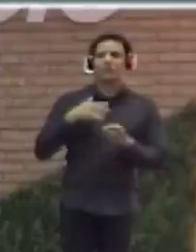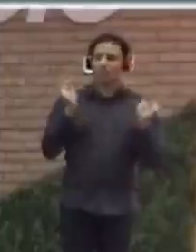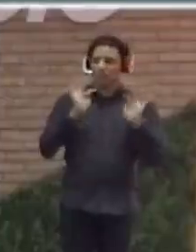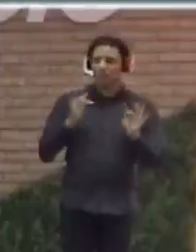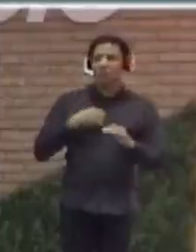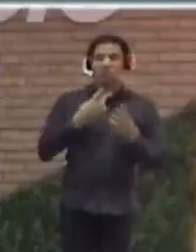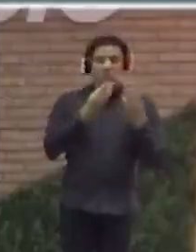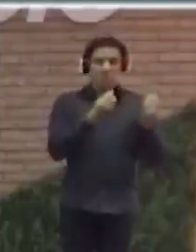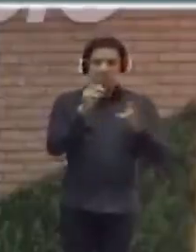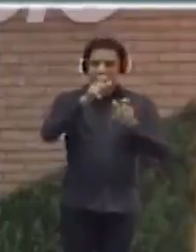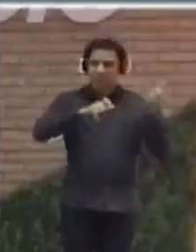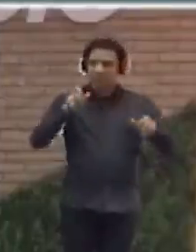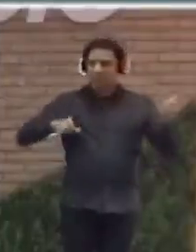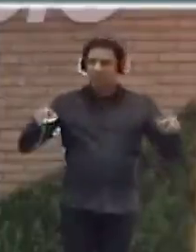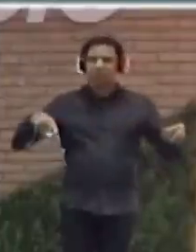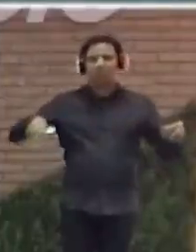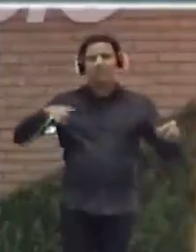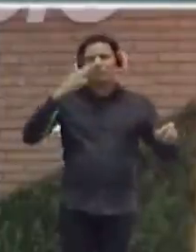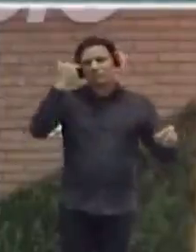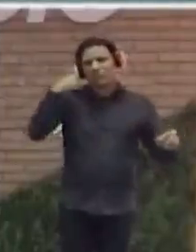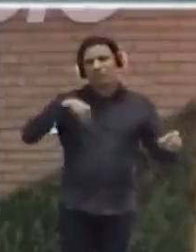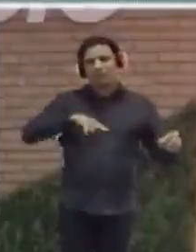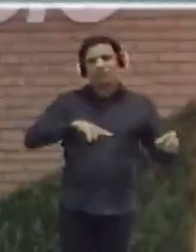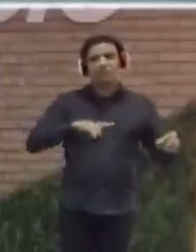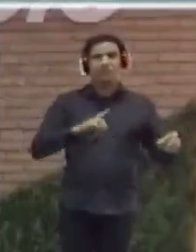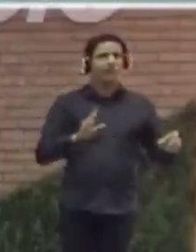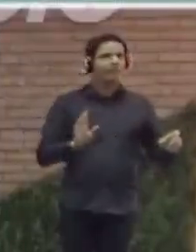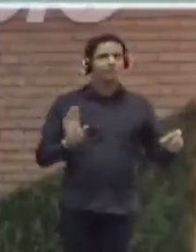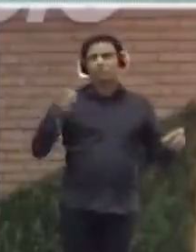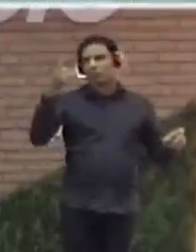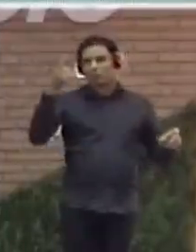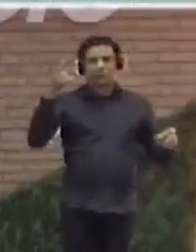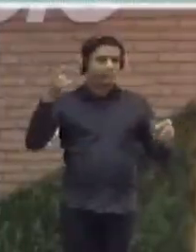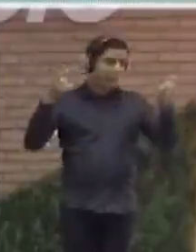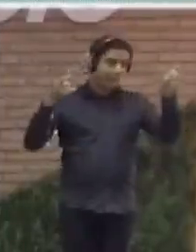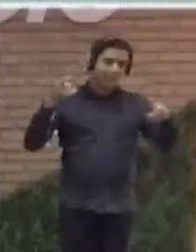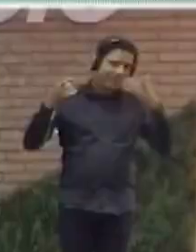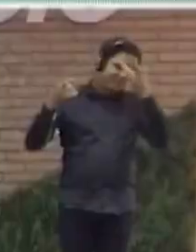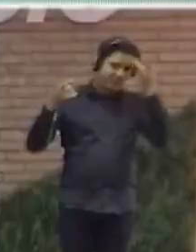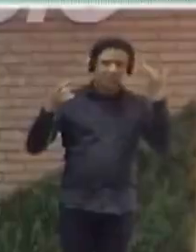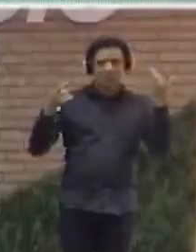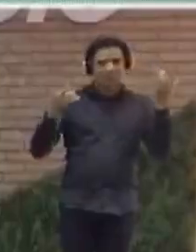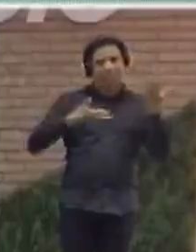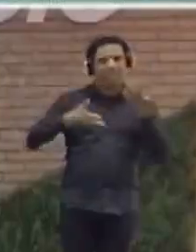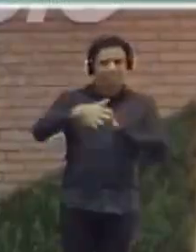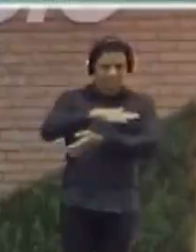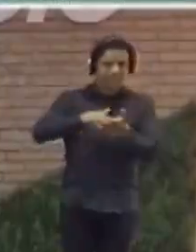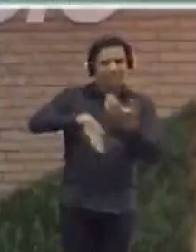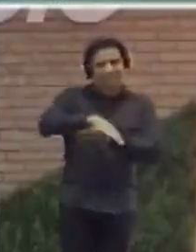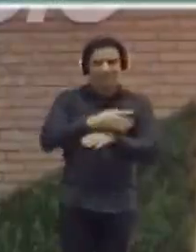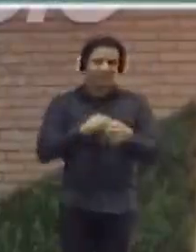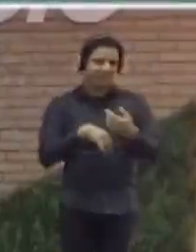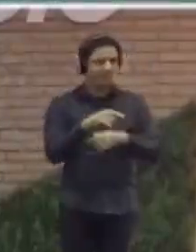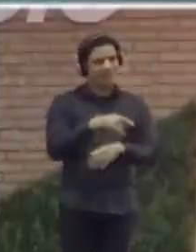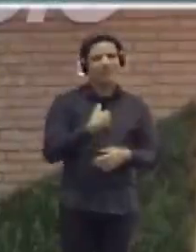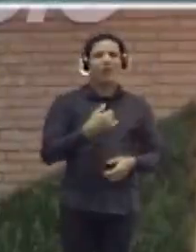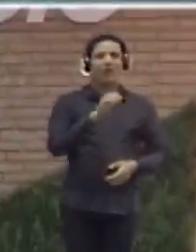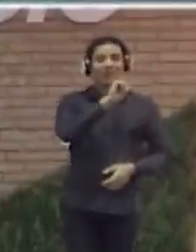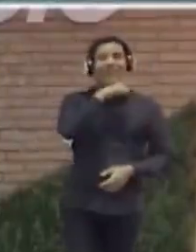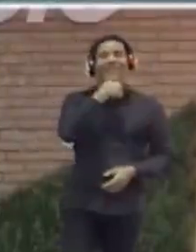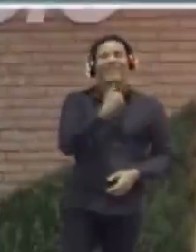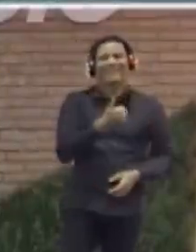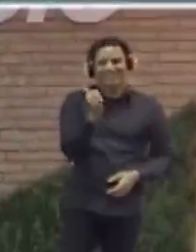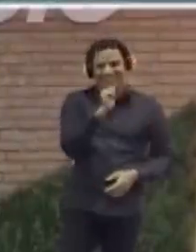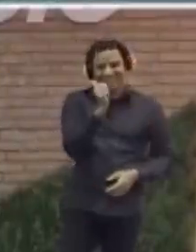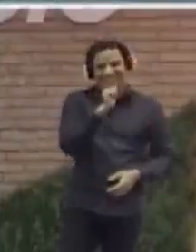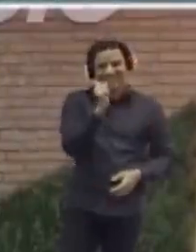sei que nós somos as últimas pessoas e também estamos entre vocês e os nossos coquetéis hoje à noite. Eu